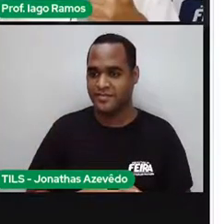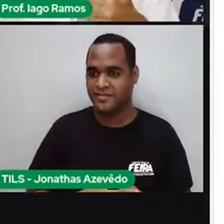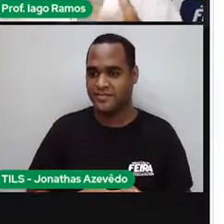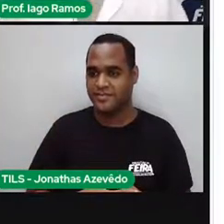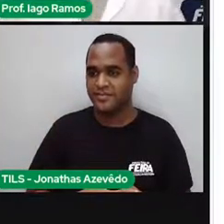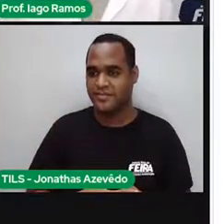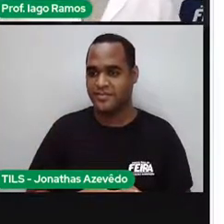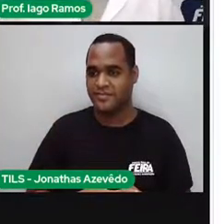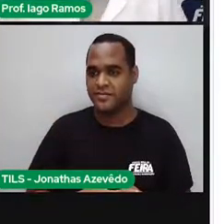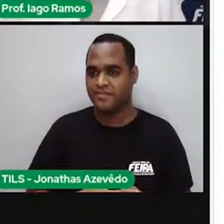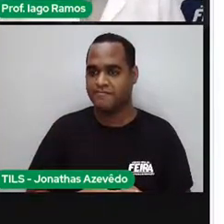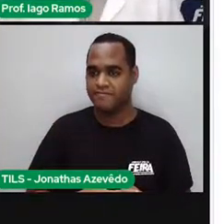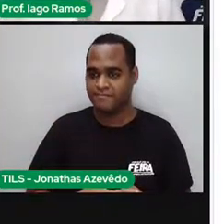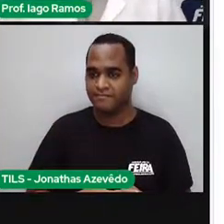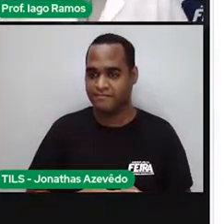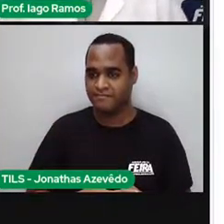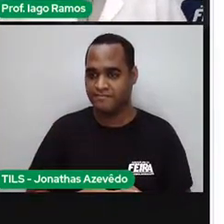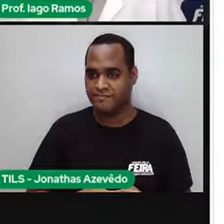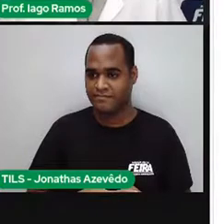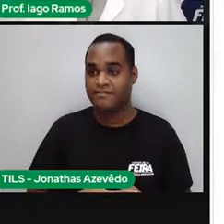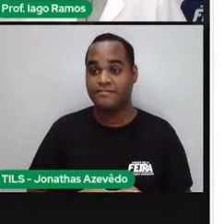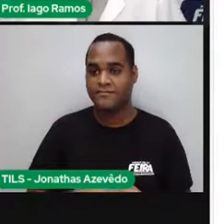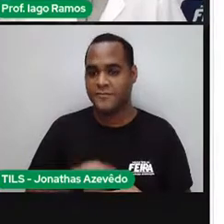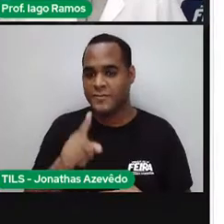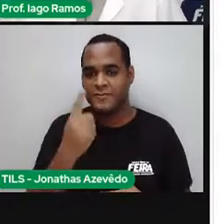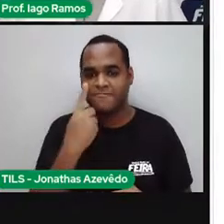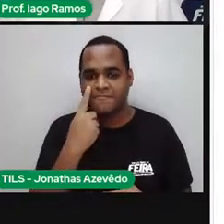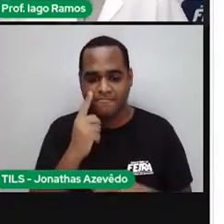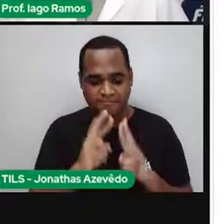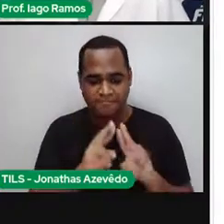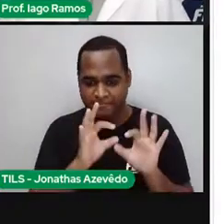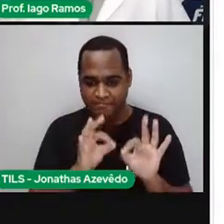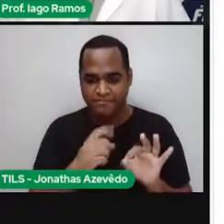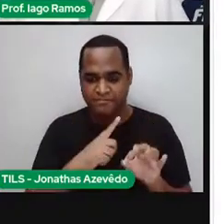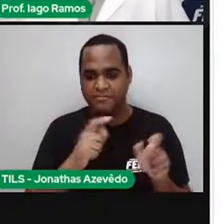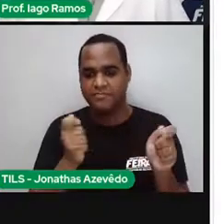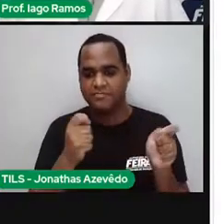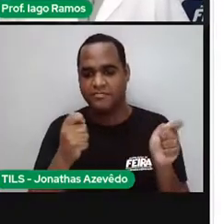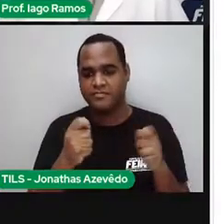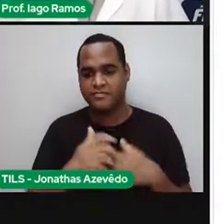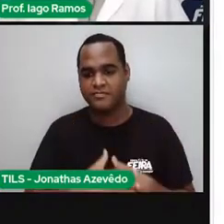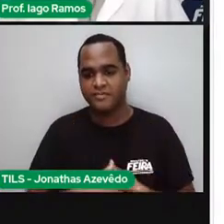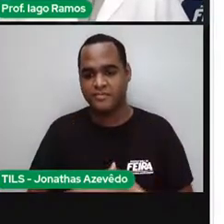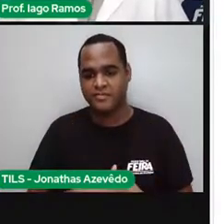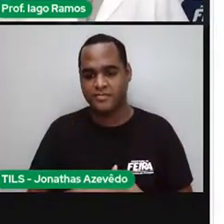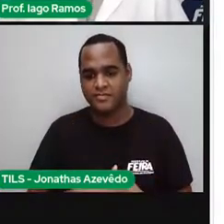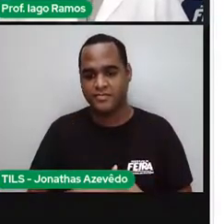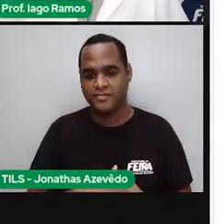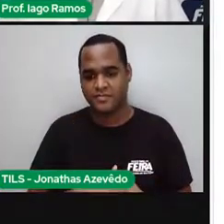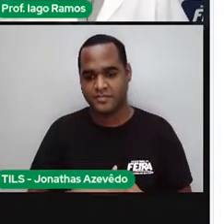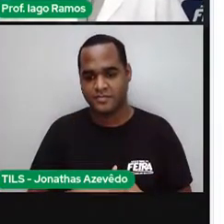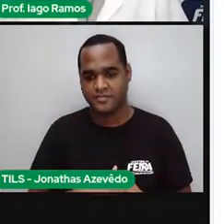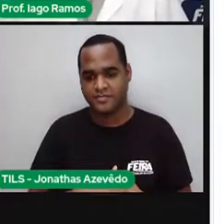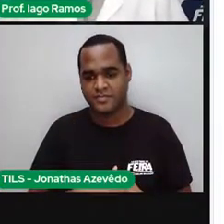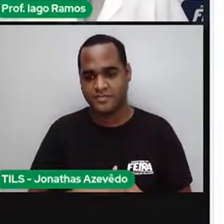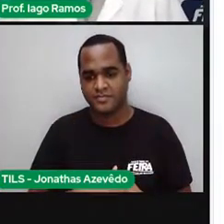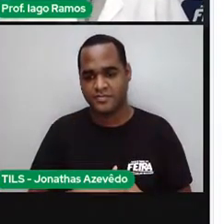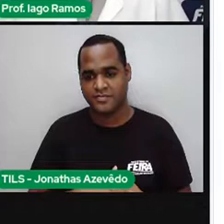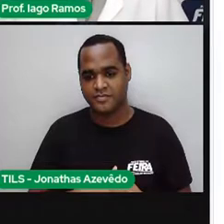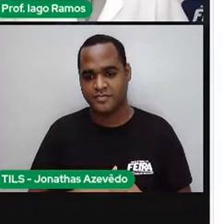aqui e você conferir aí Tá bom vamos lá